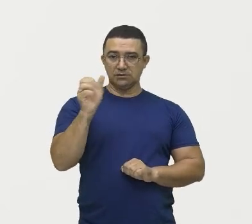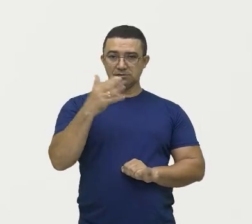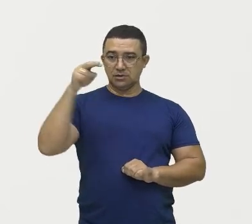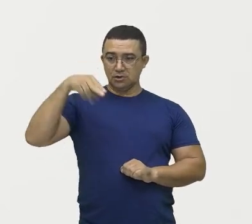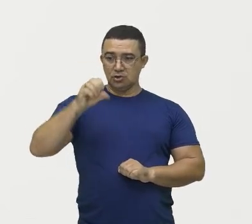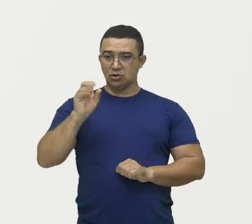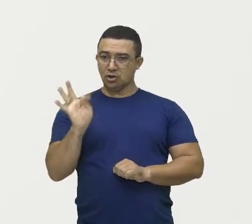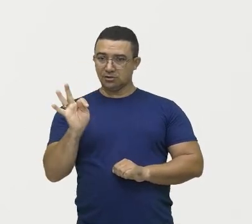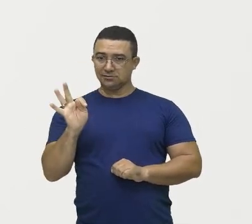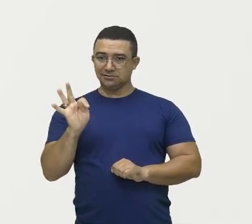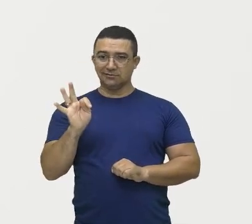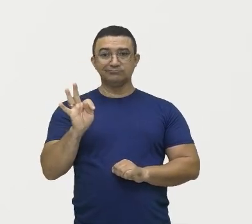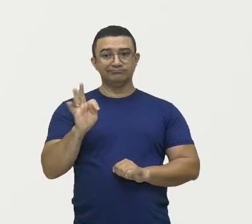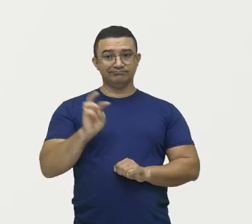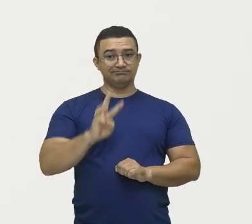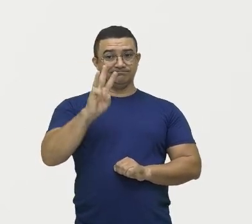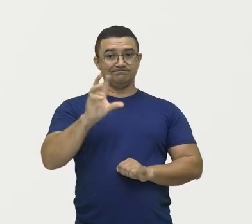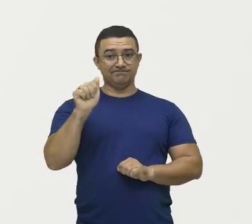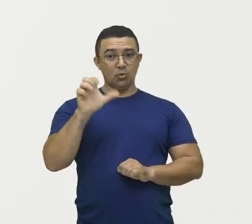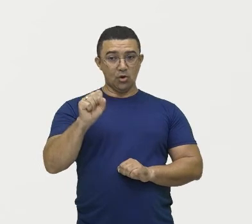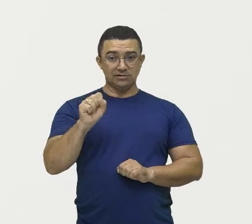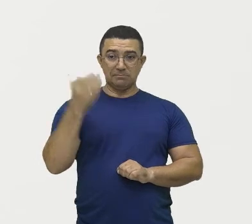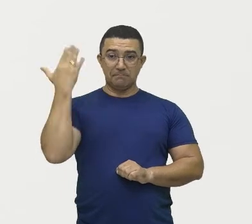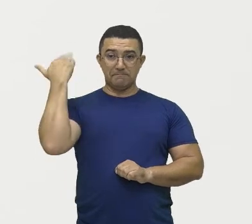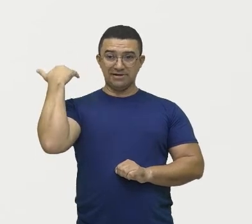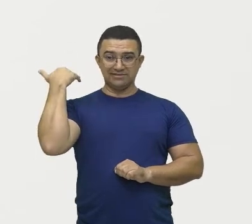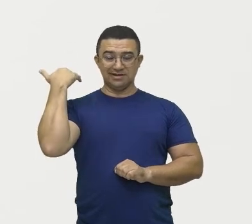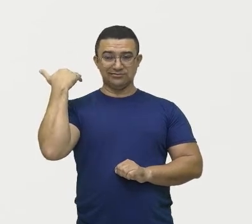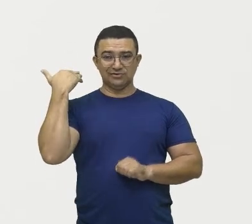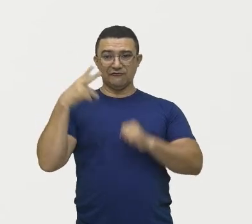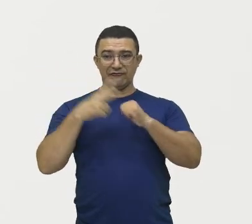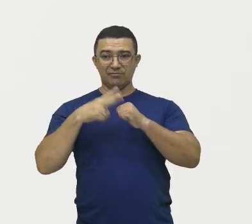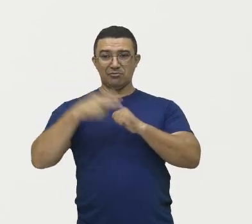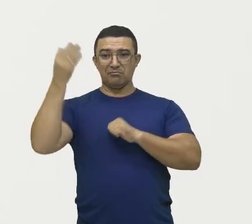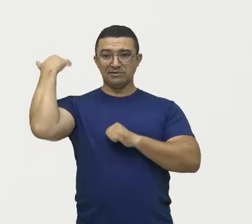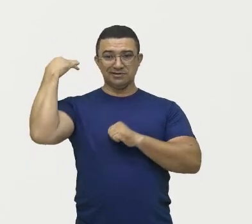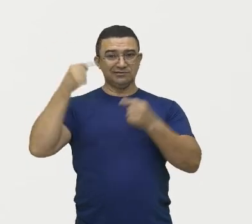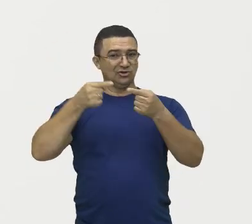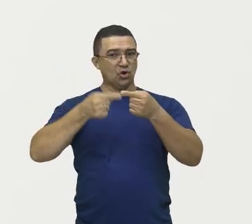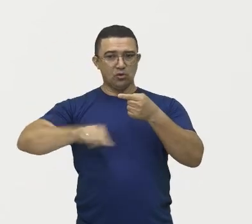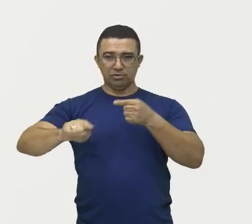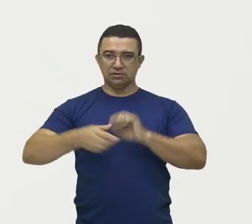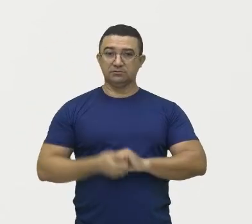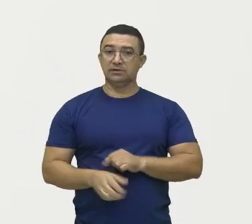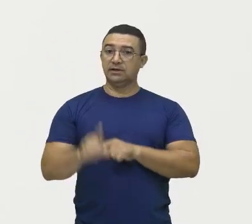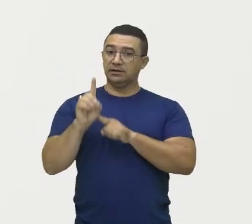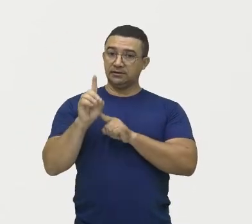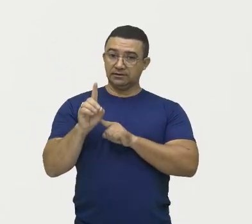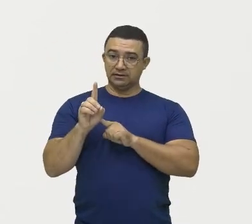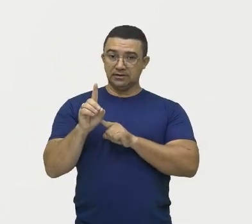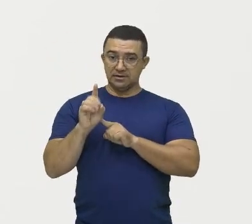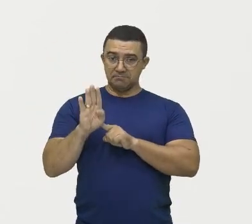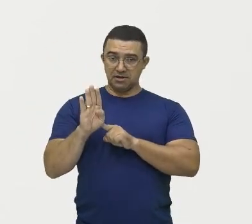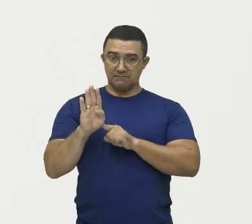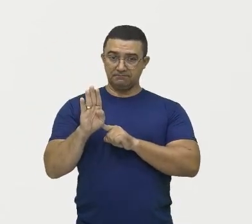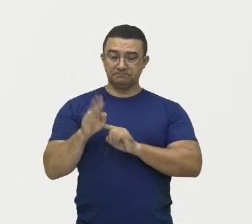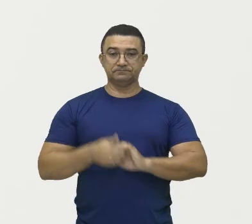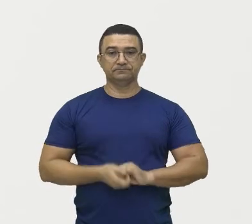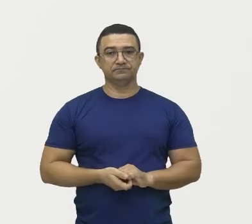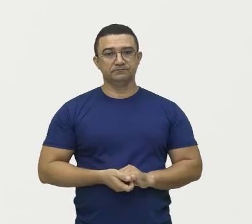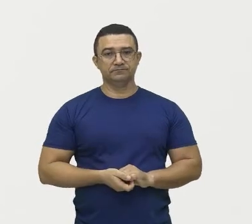está descartado, né, gente? A letra A, então não pode ser. Na letra B, does she sleep late? É uma pergunta, eu não quero saber de pergunta.